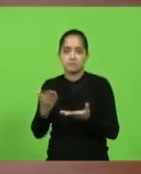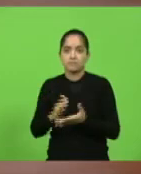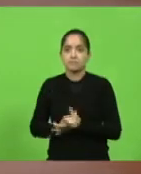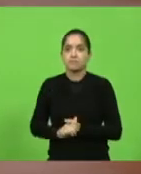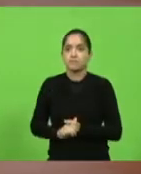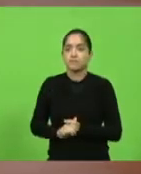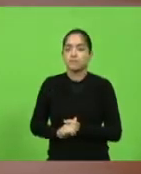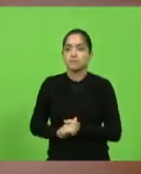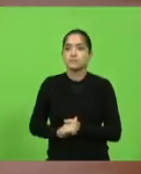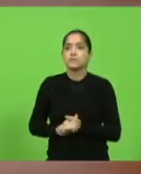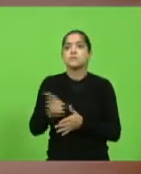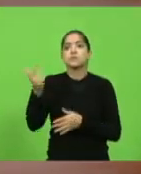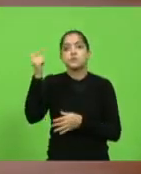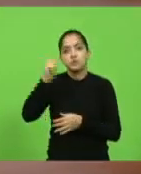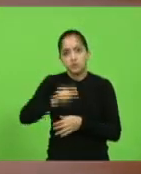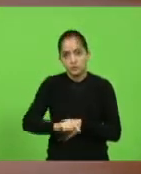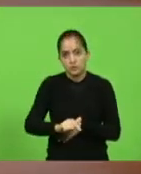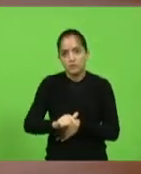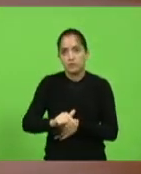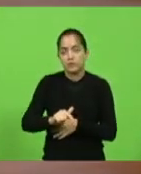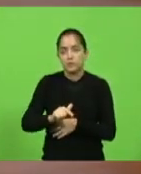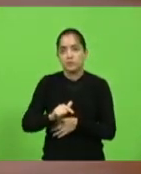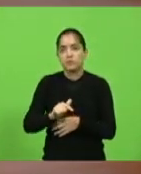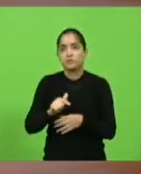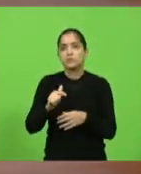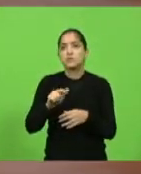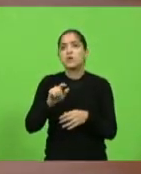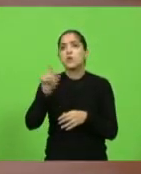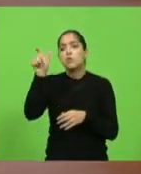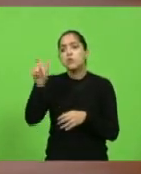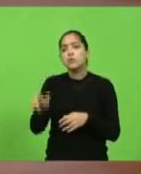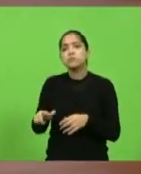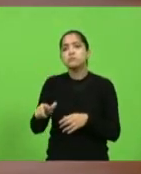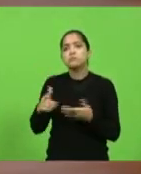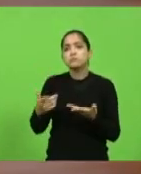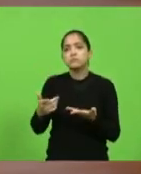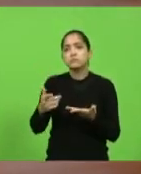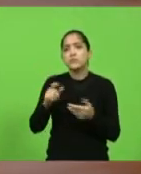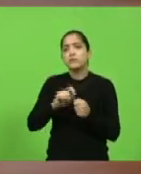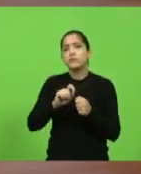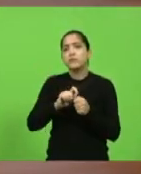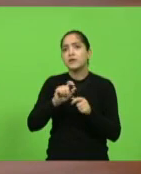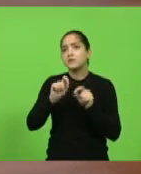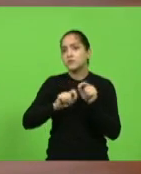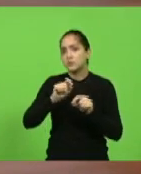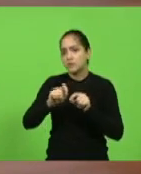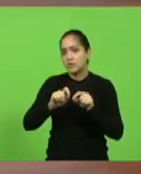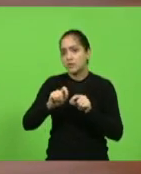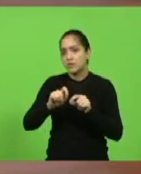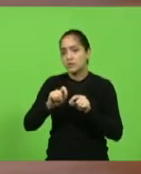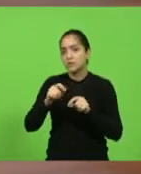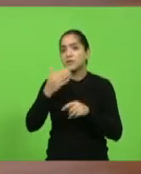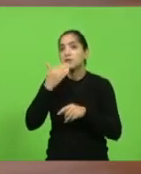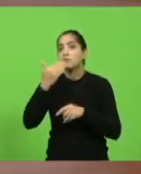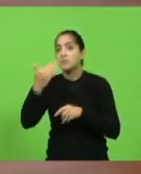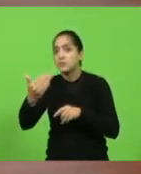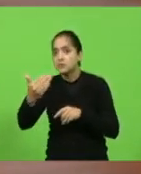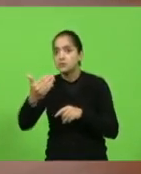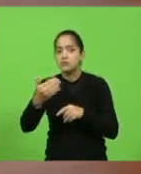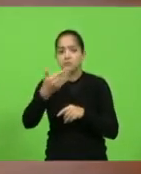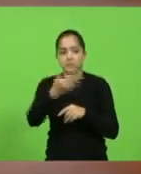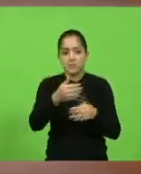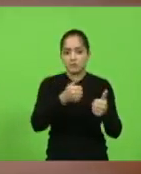E eu repito mais uma vez: o que o governador fez com as recomendações que ele próprio solicitou ao Tribunal de